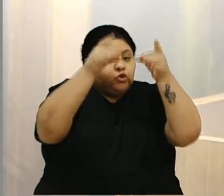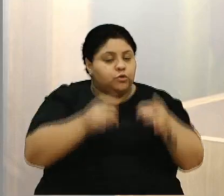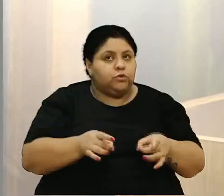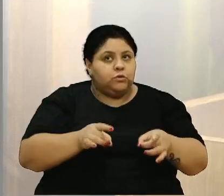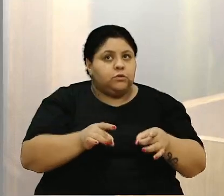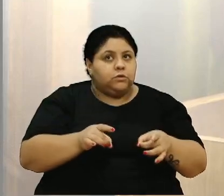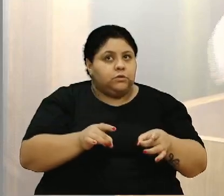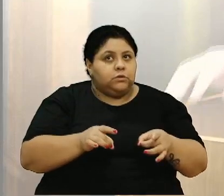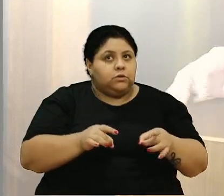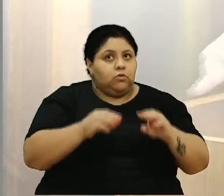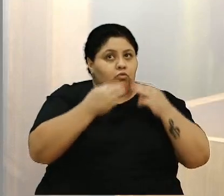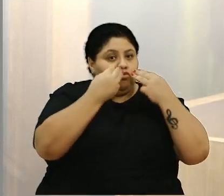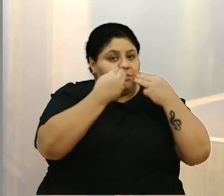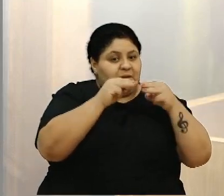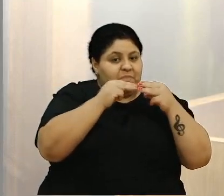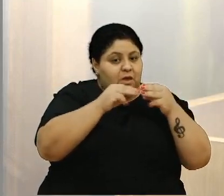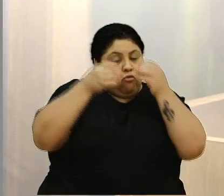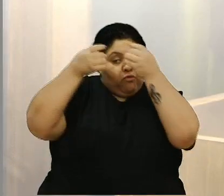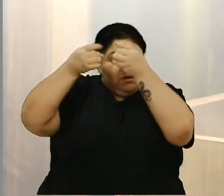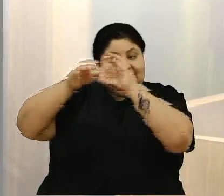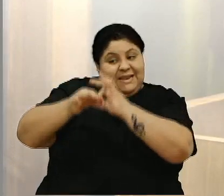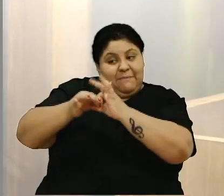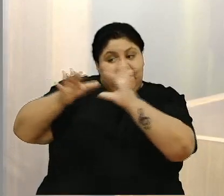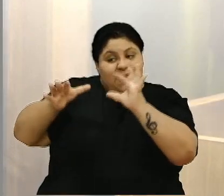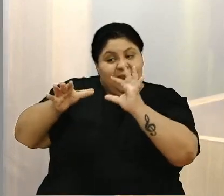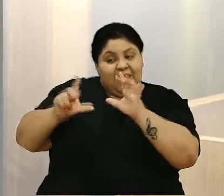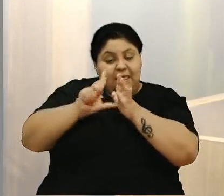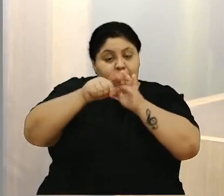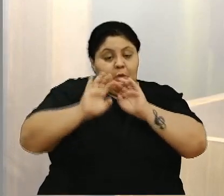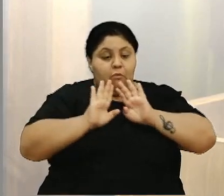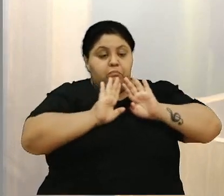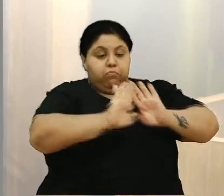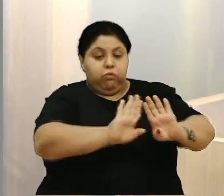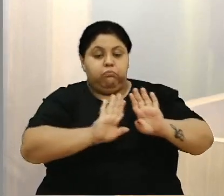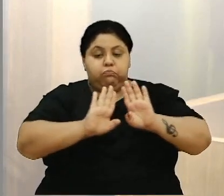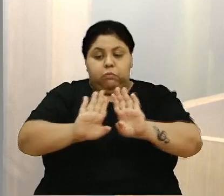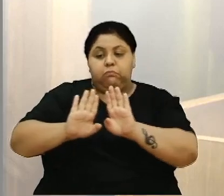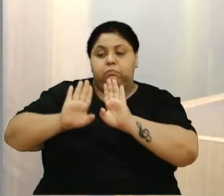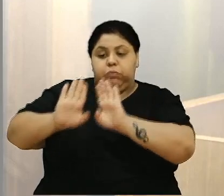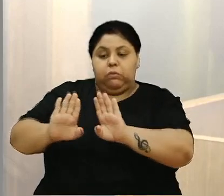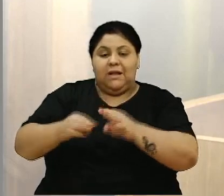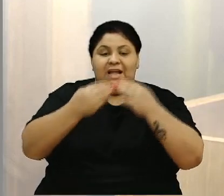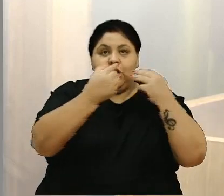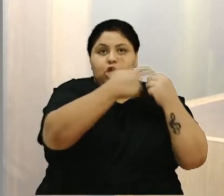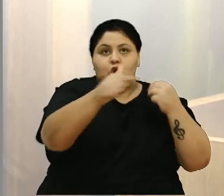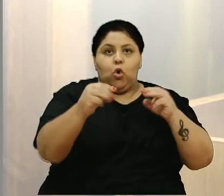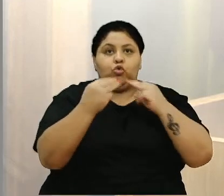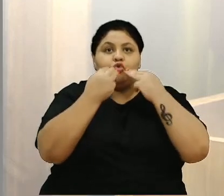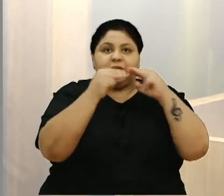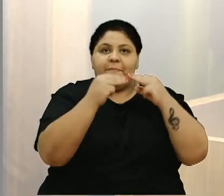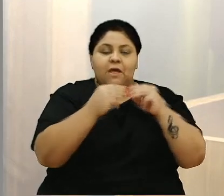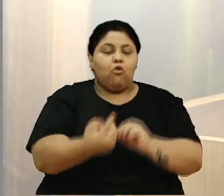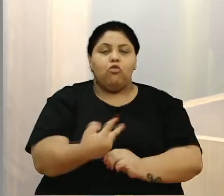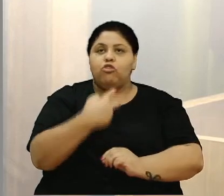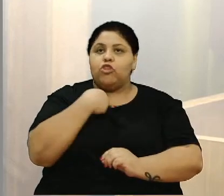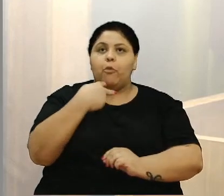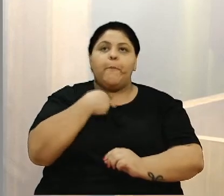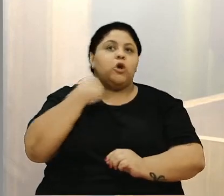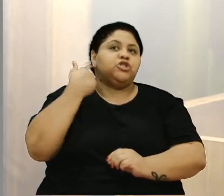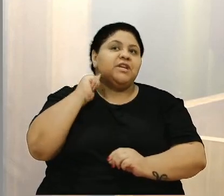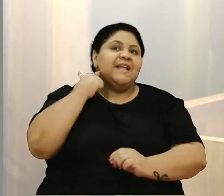absurdo, não é o lugar apropriado para estar como depósito de lixo. Vai chover amanhã em Caxias do Sul. Vai